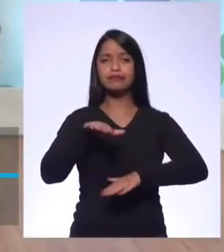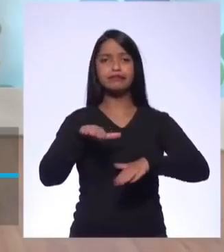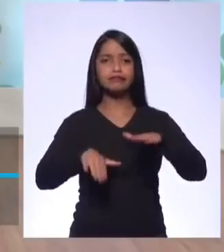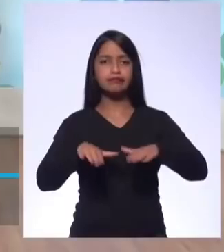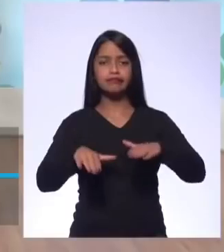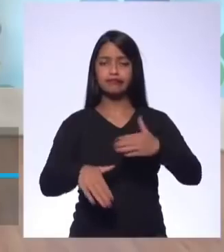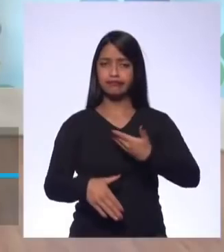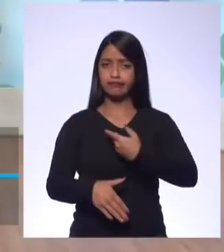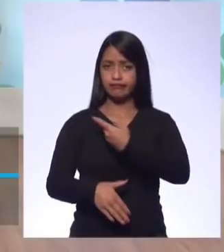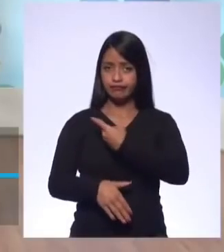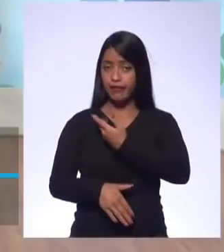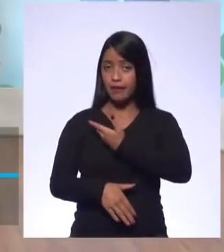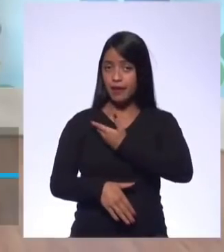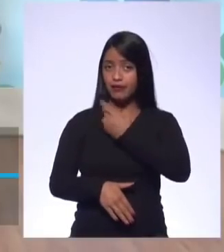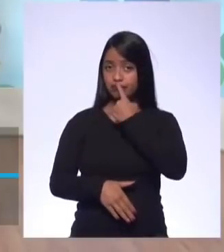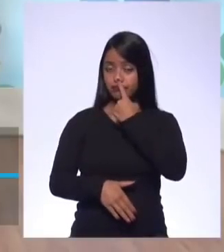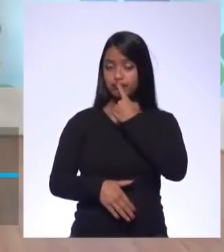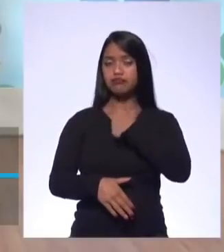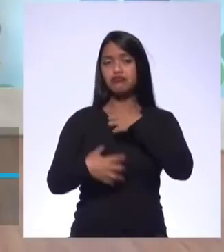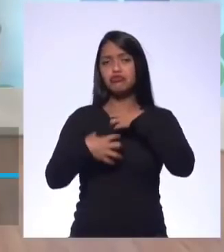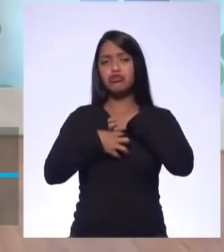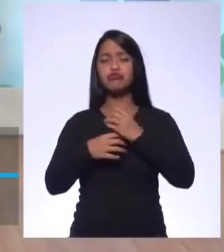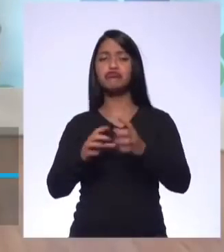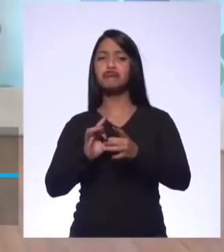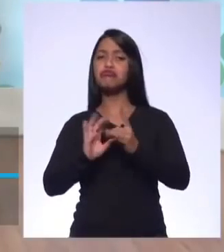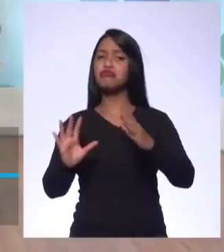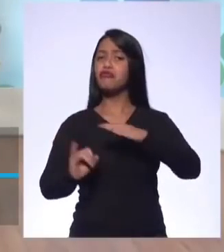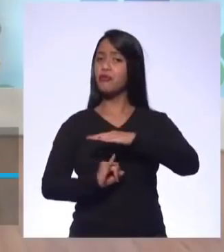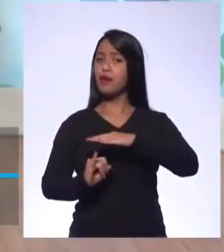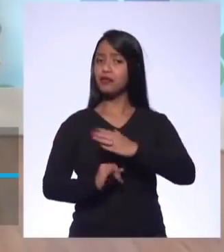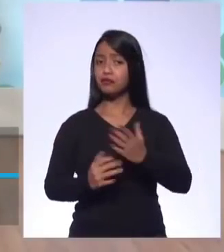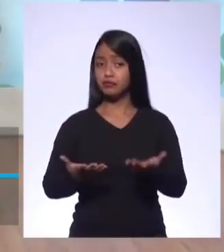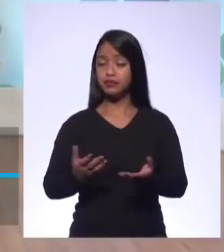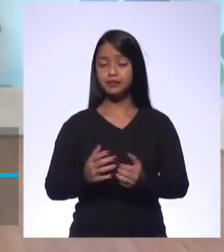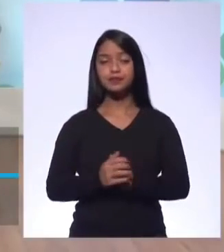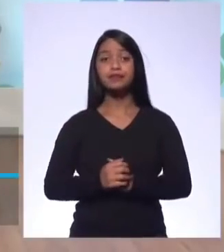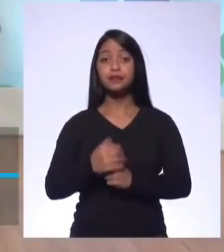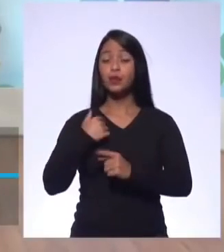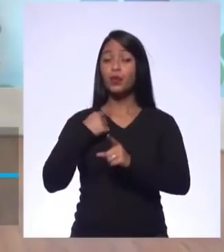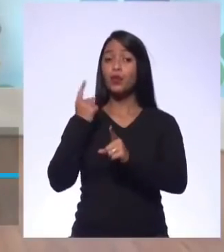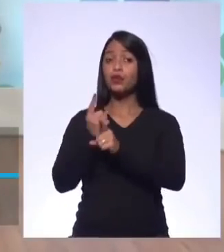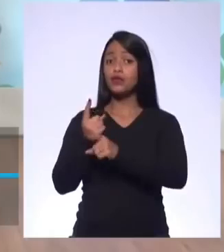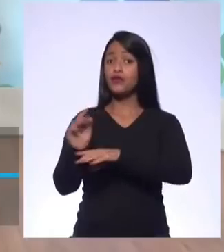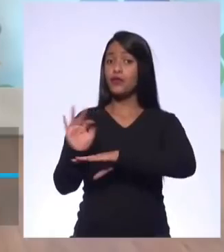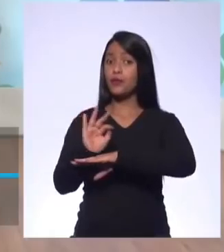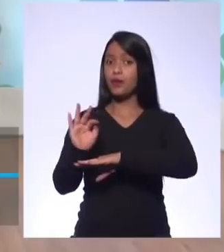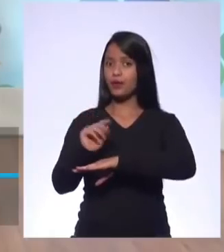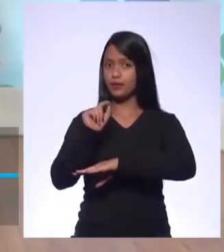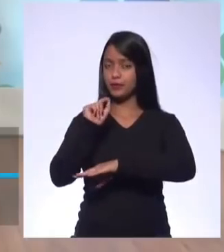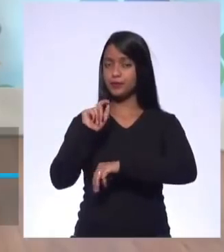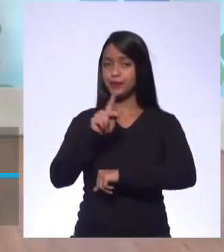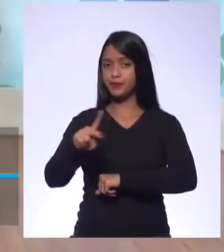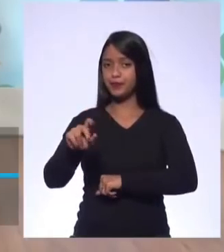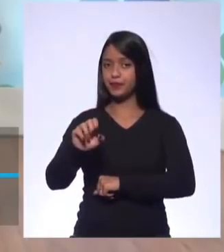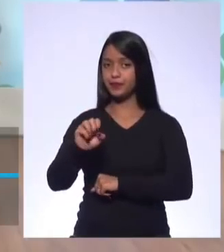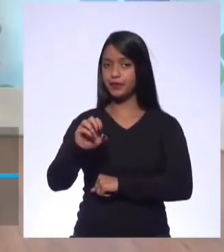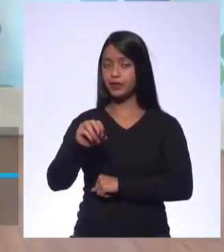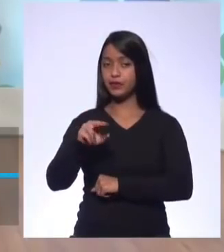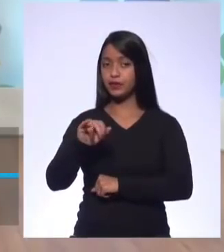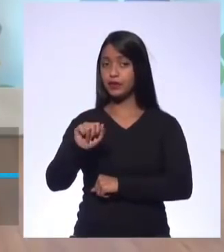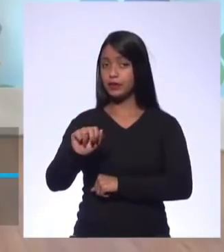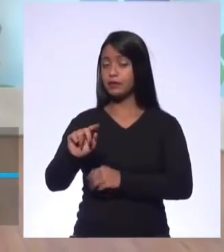situação em si, falaria de outra forma. Inclusive do formal, eu achei aqui uma bem formal que a professora Sônia colocou assim, gostaria de ir ao